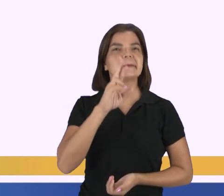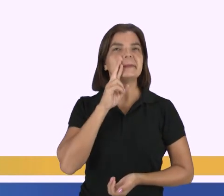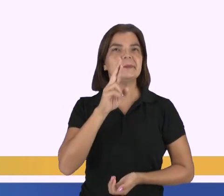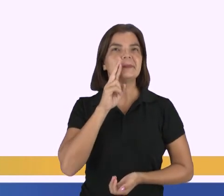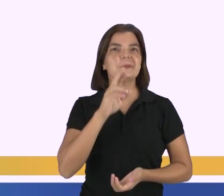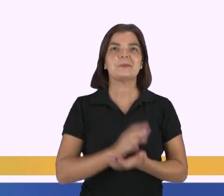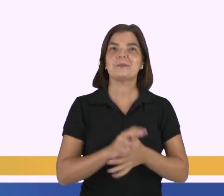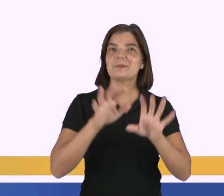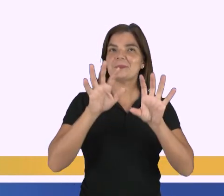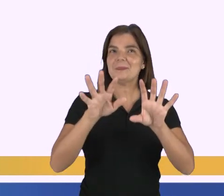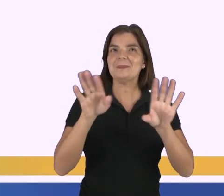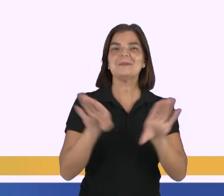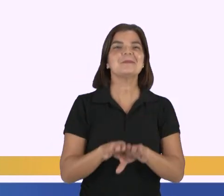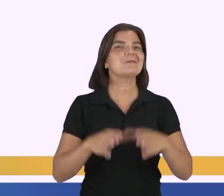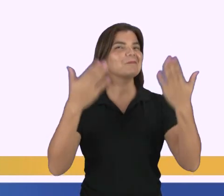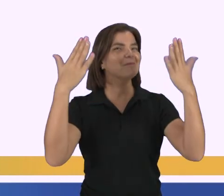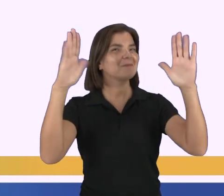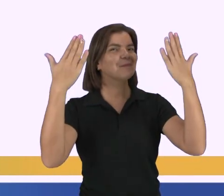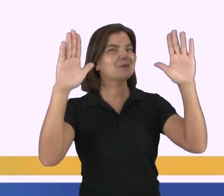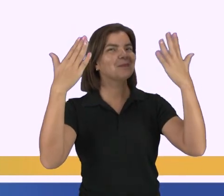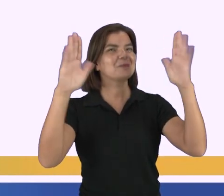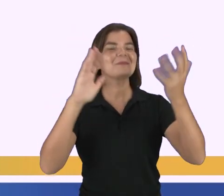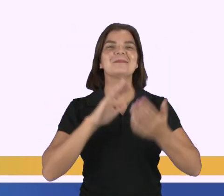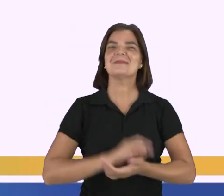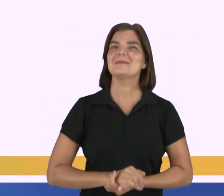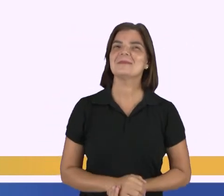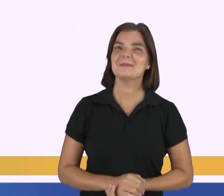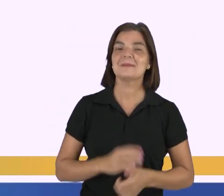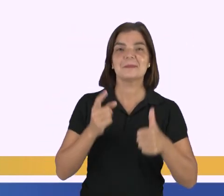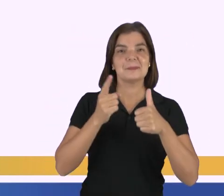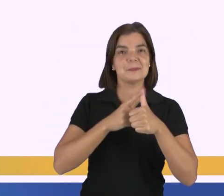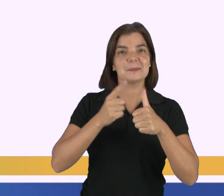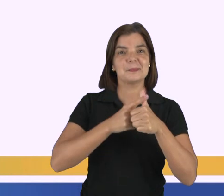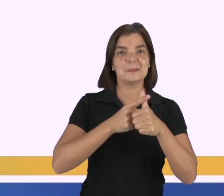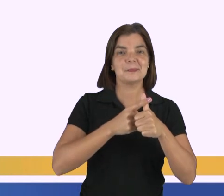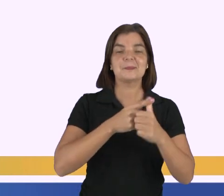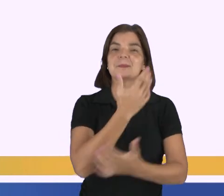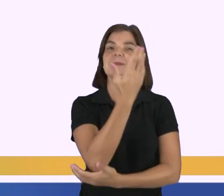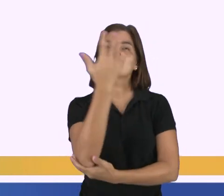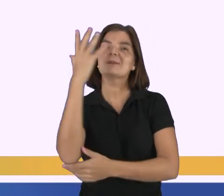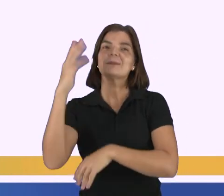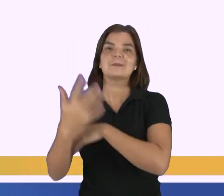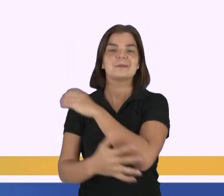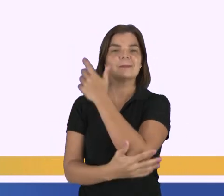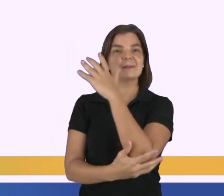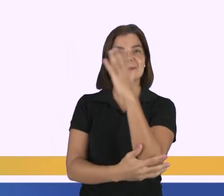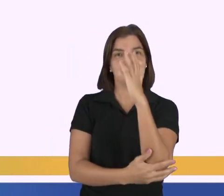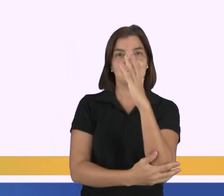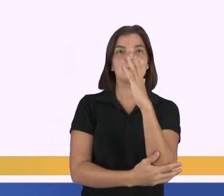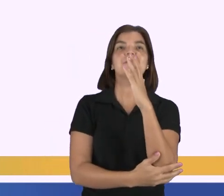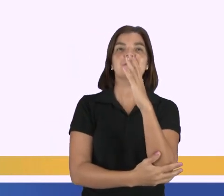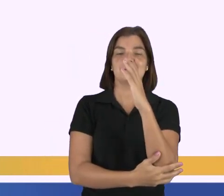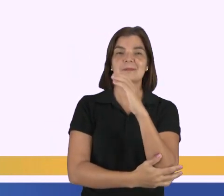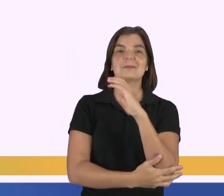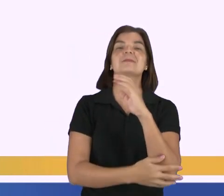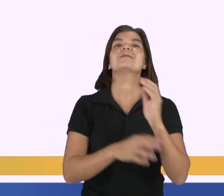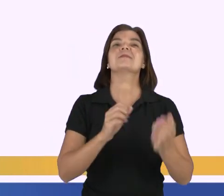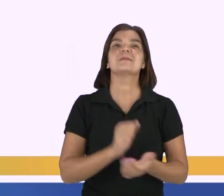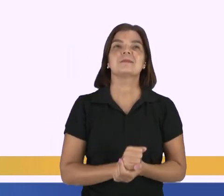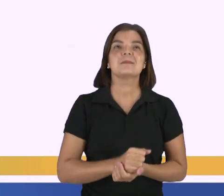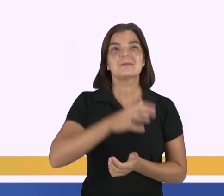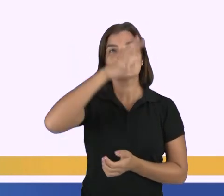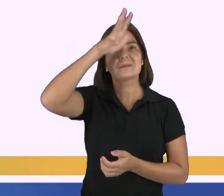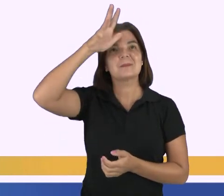respondeu desta forma, está certo! A primeira figura, inclusive aí está mostrando uma área com a